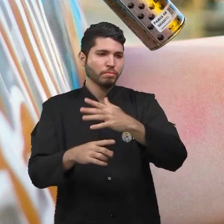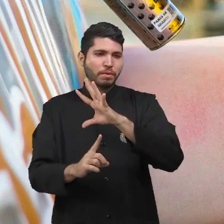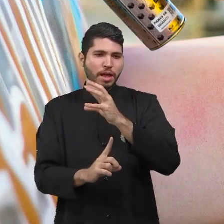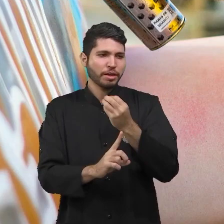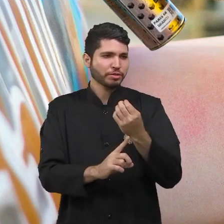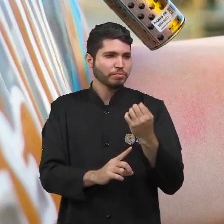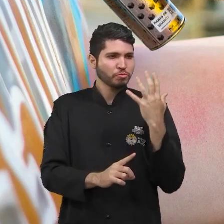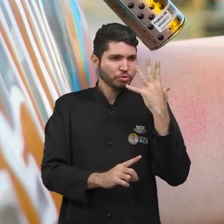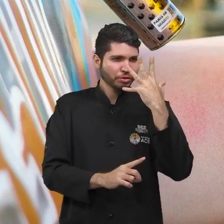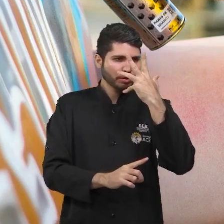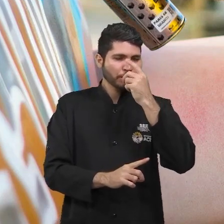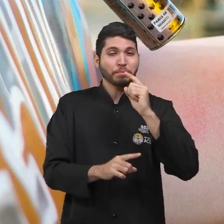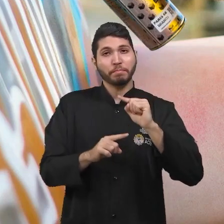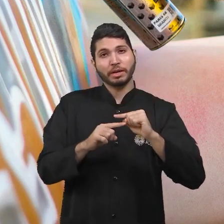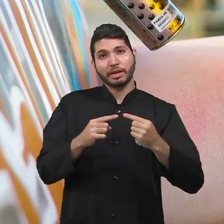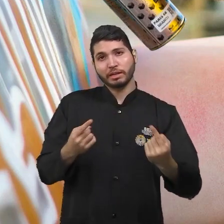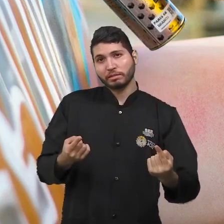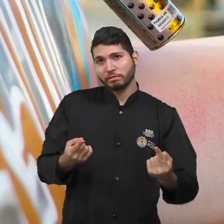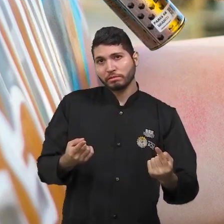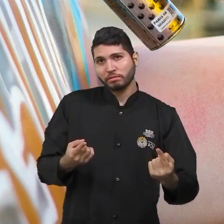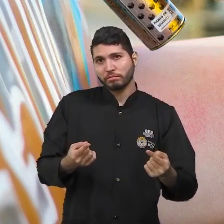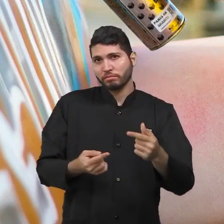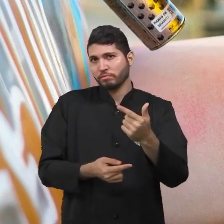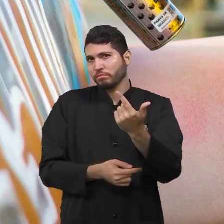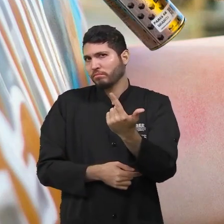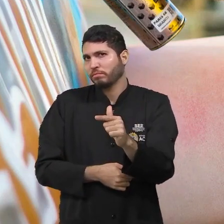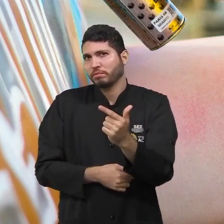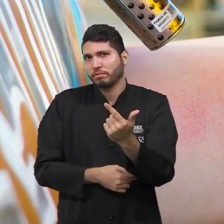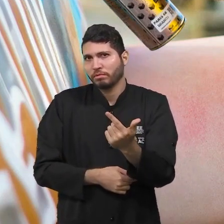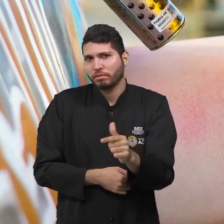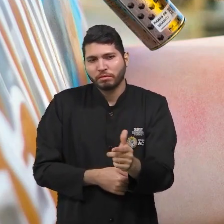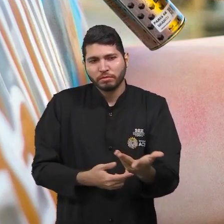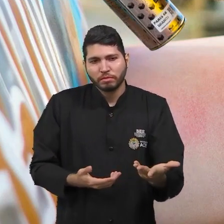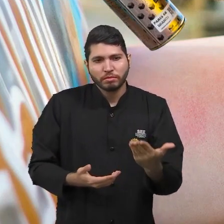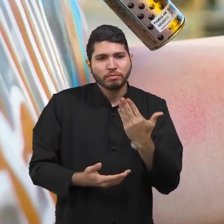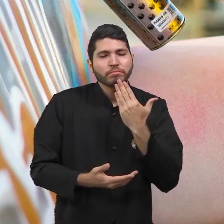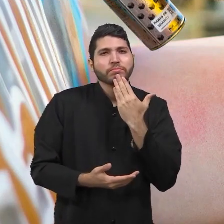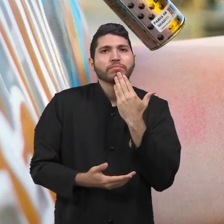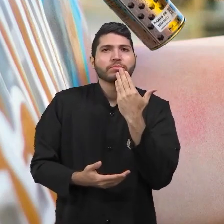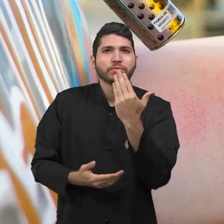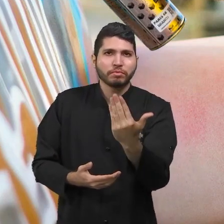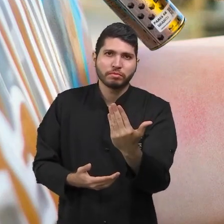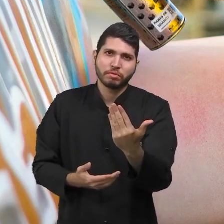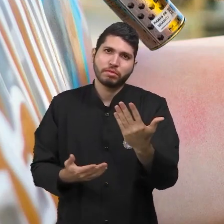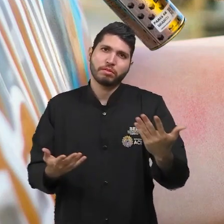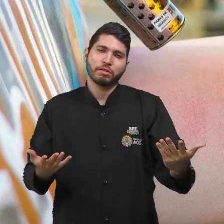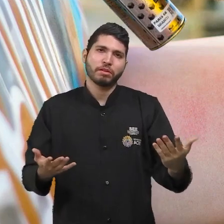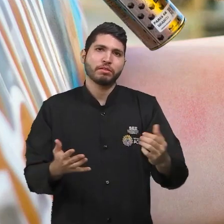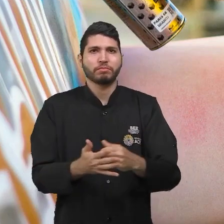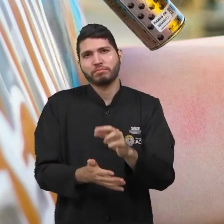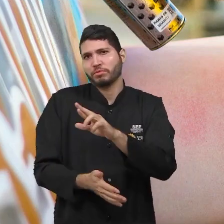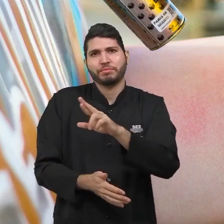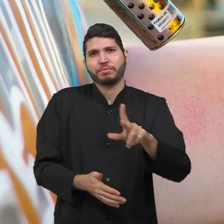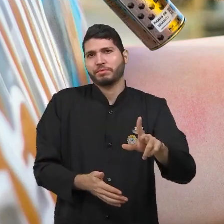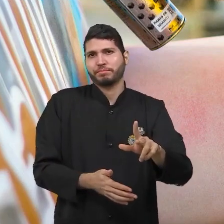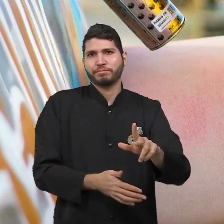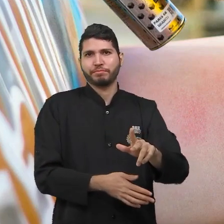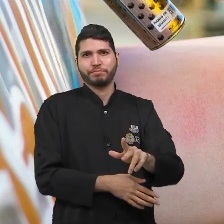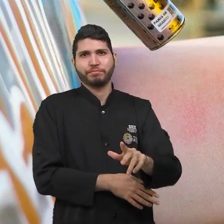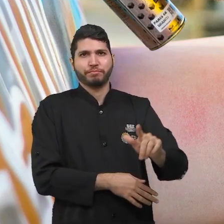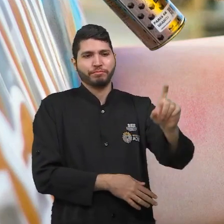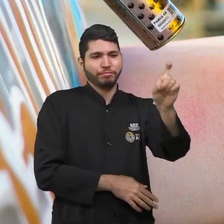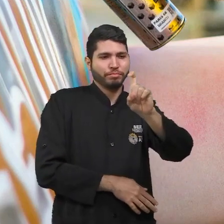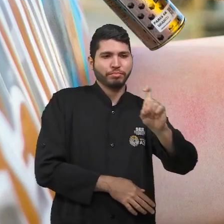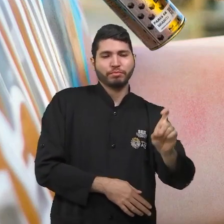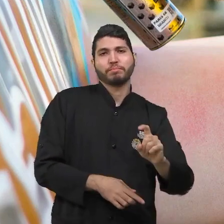mas não foi pedido a sua autorização, não dá para considerar o grafite, porque ele precisa